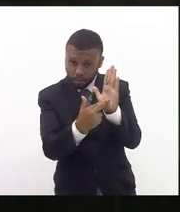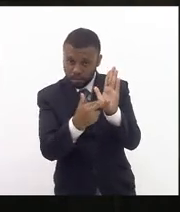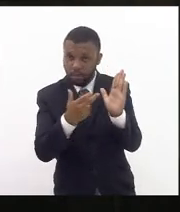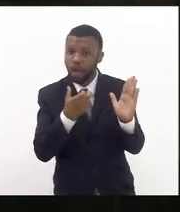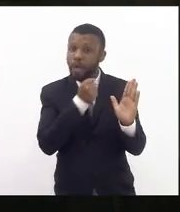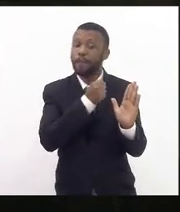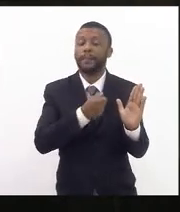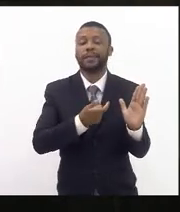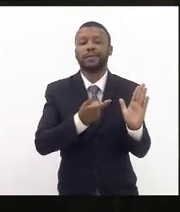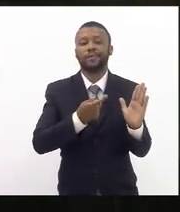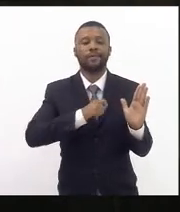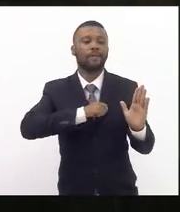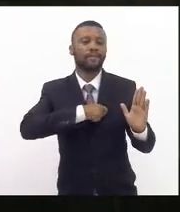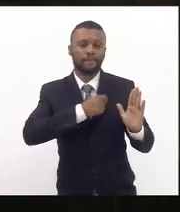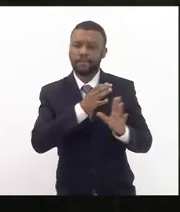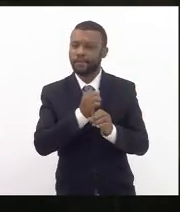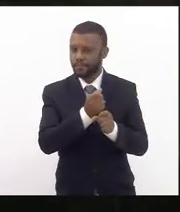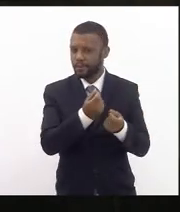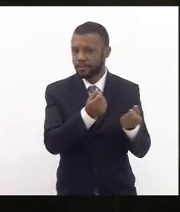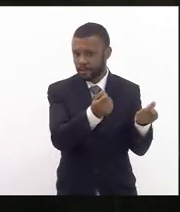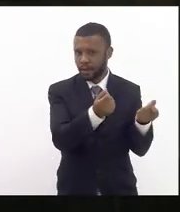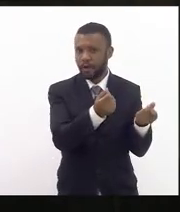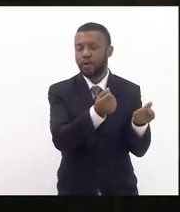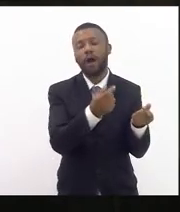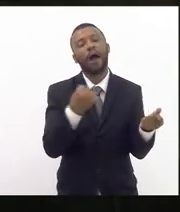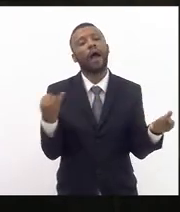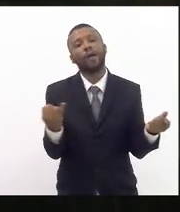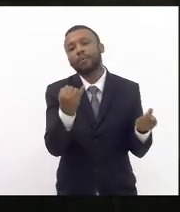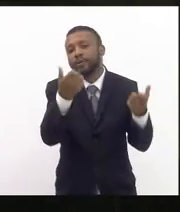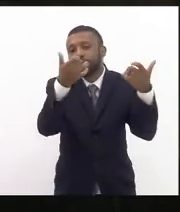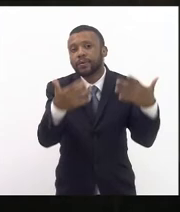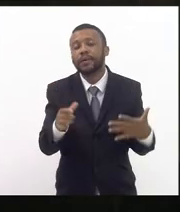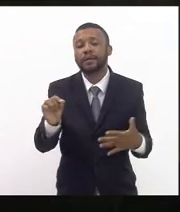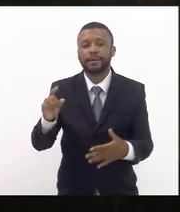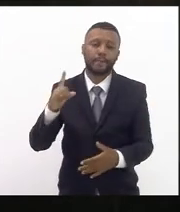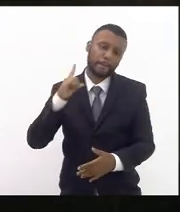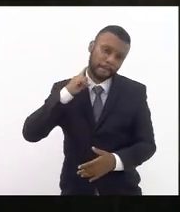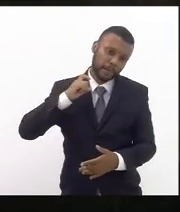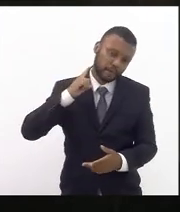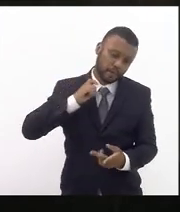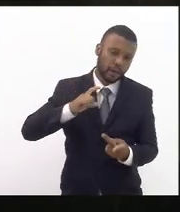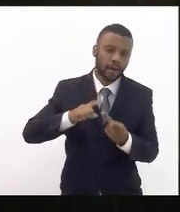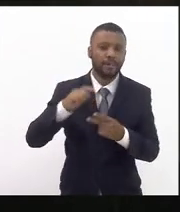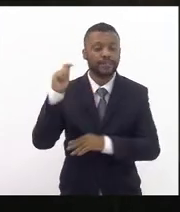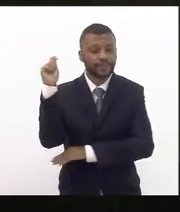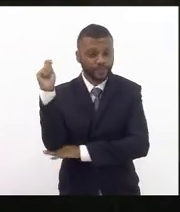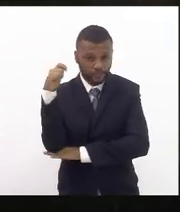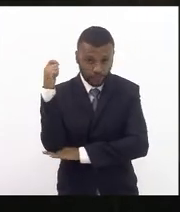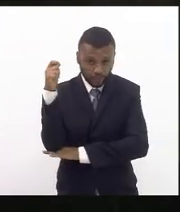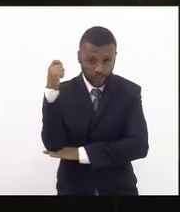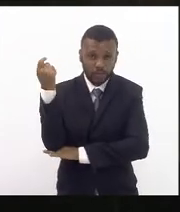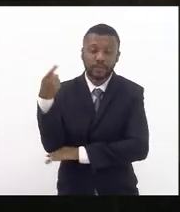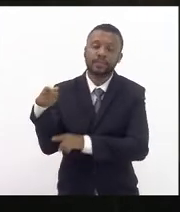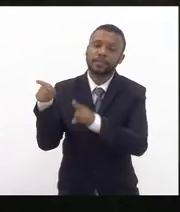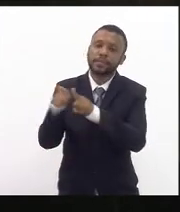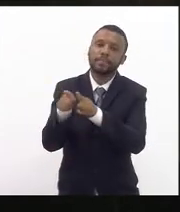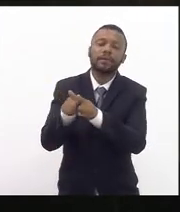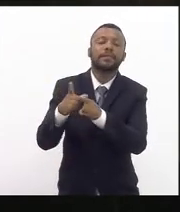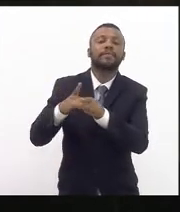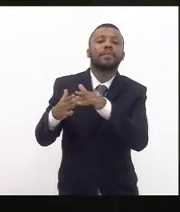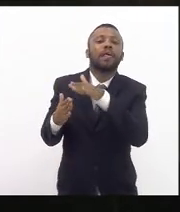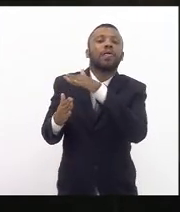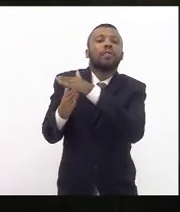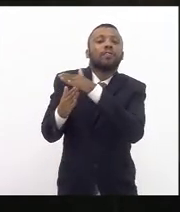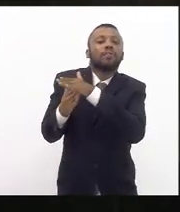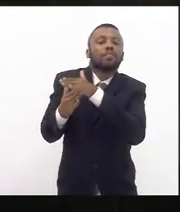é importante dizer que Minas Gerais e Rio Grande do Sul sempre estiveram também nesse limite. São